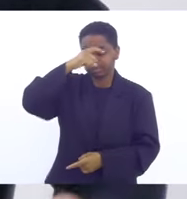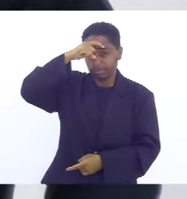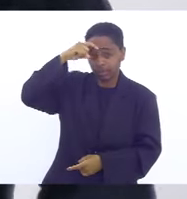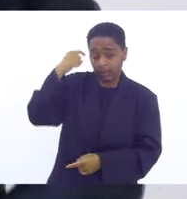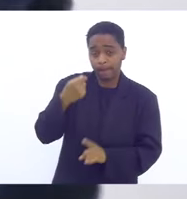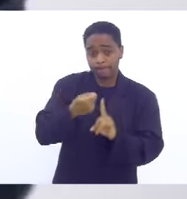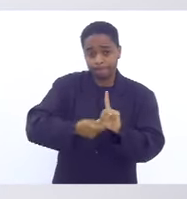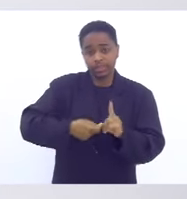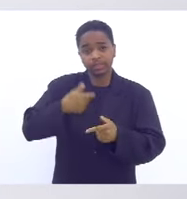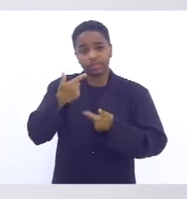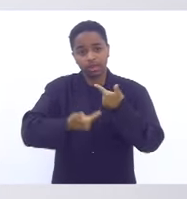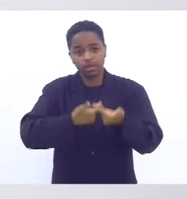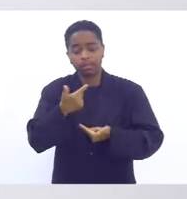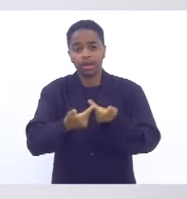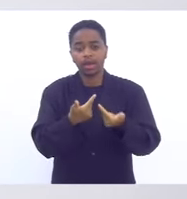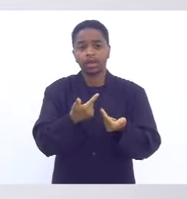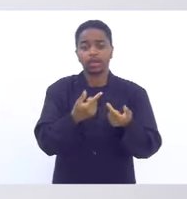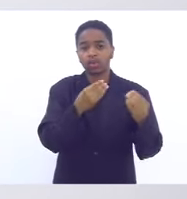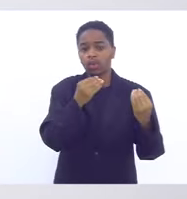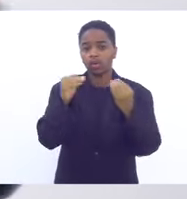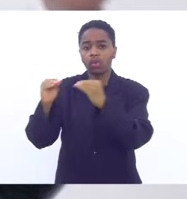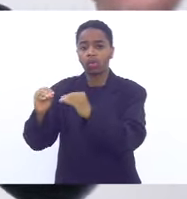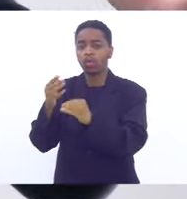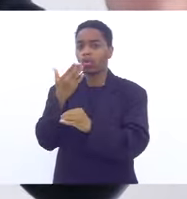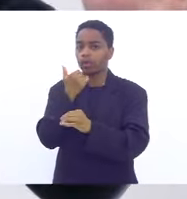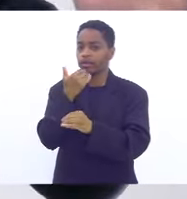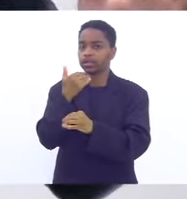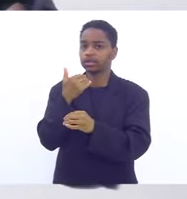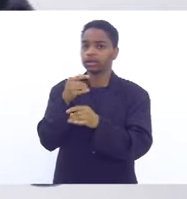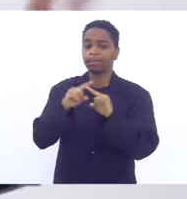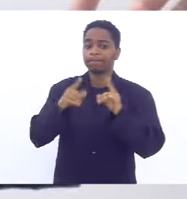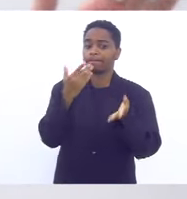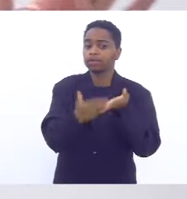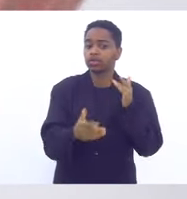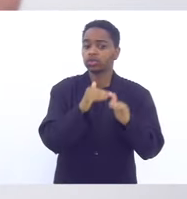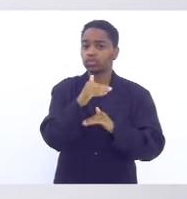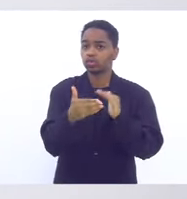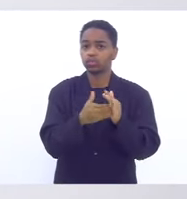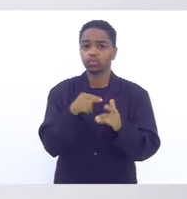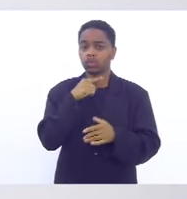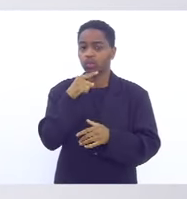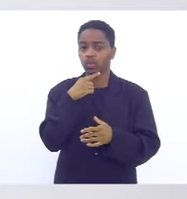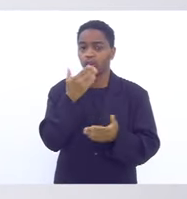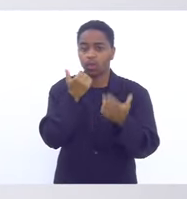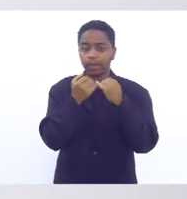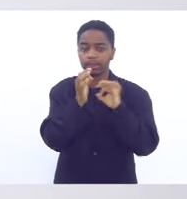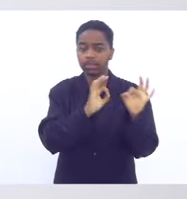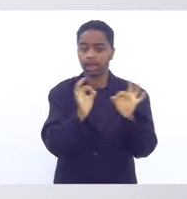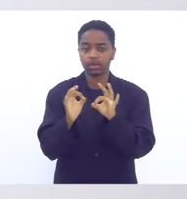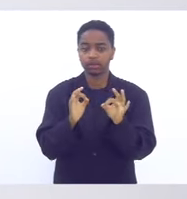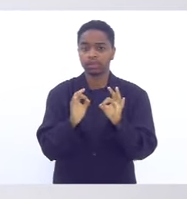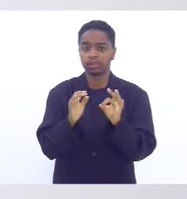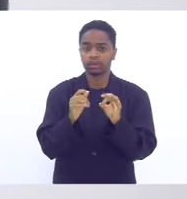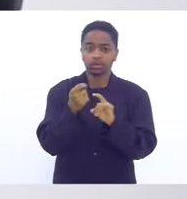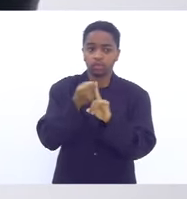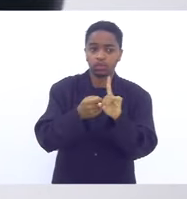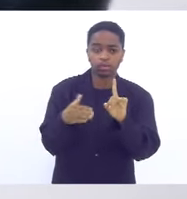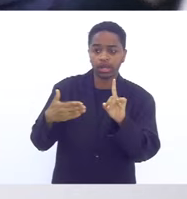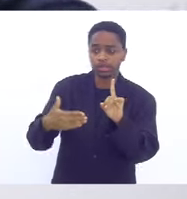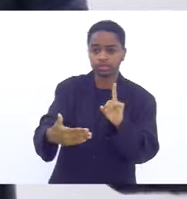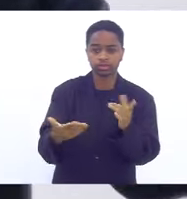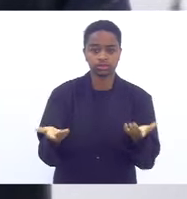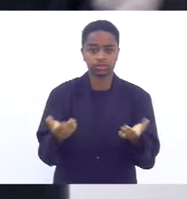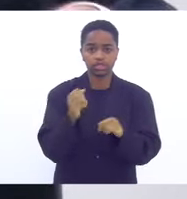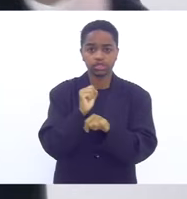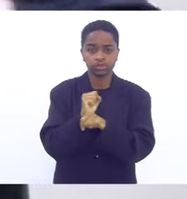vai para o mercado, abastece a geladeira e simplesmente perdeu tudo e não tem o que comer mais ao longo do próximo mês, esperando